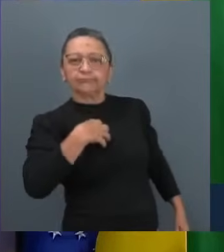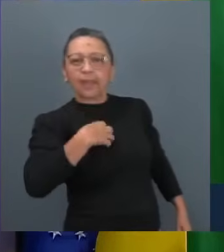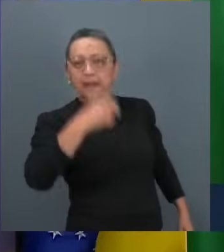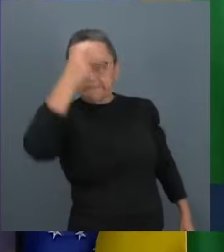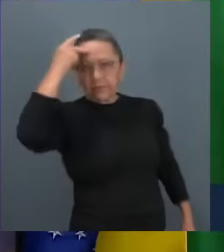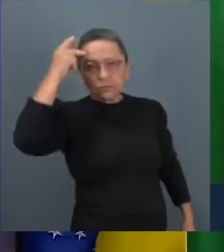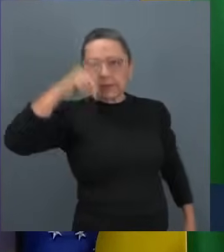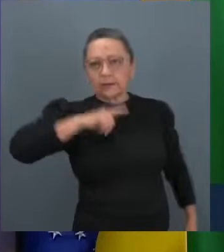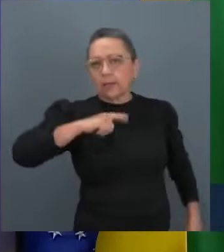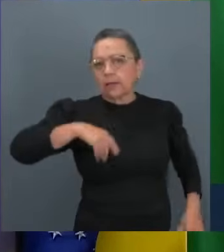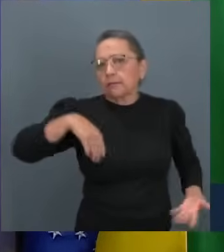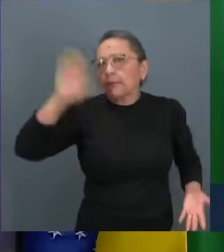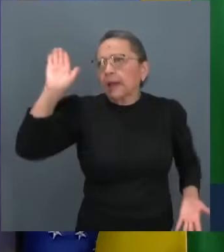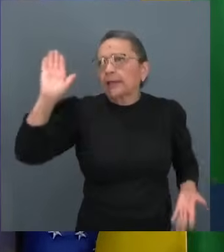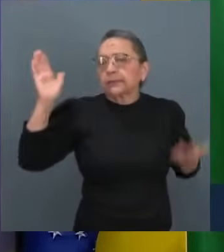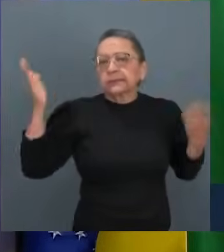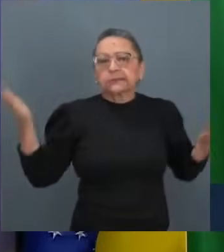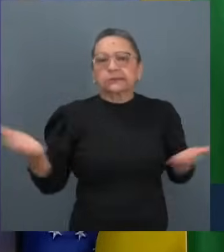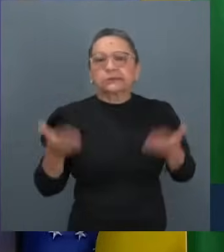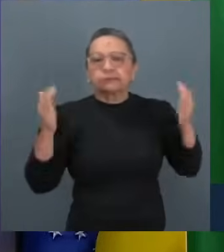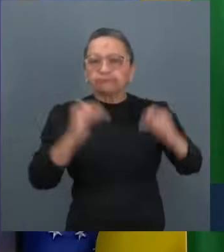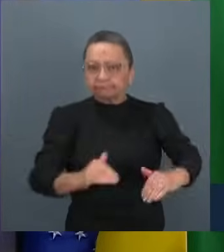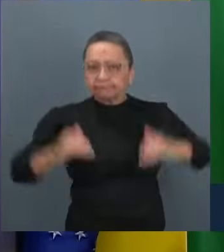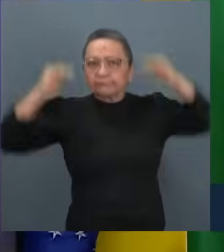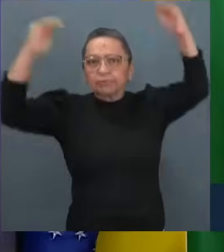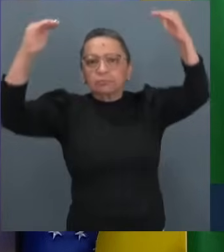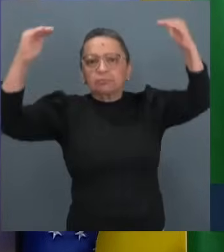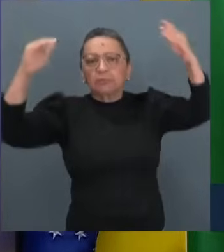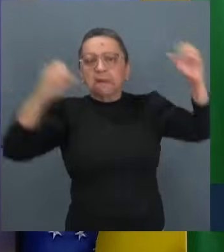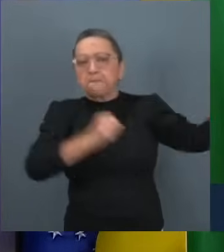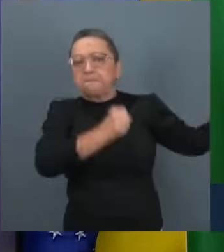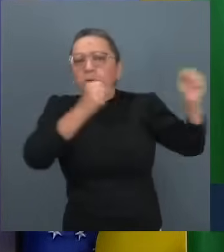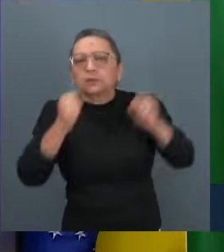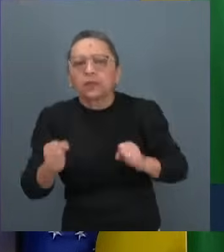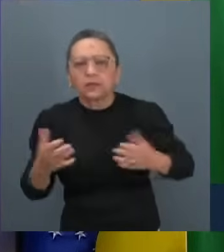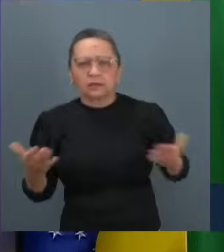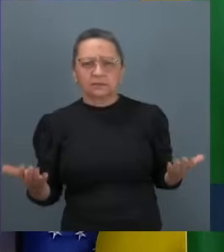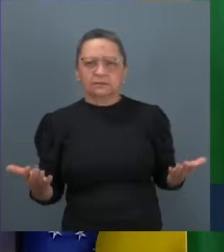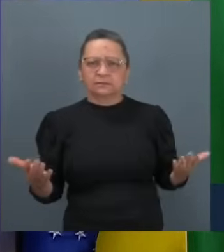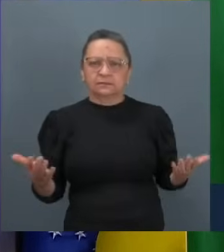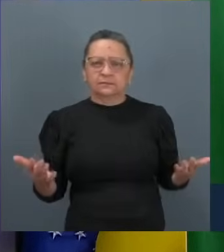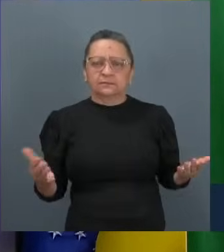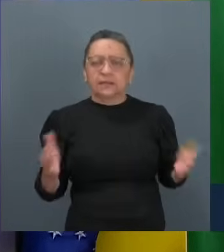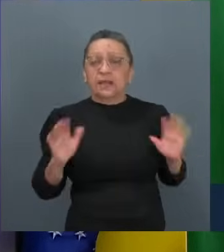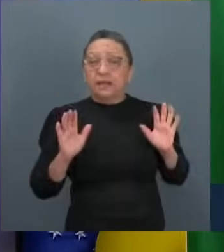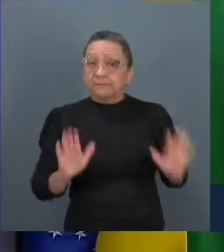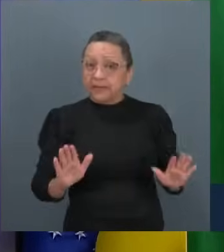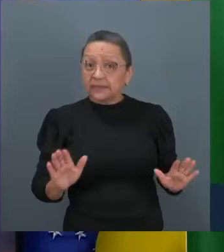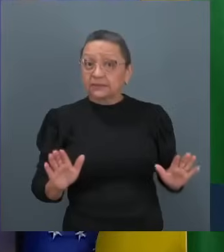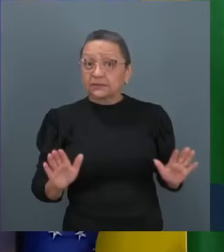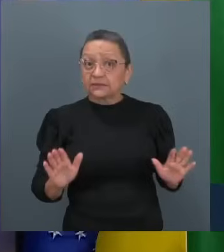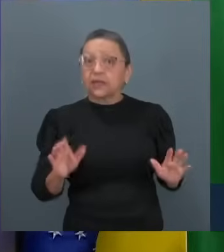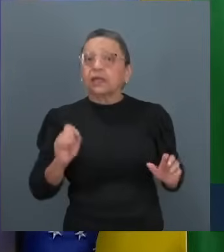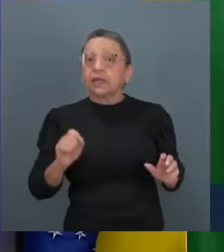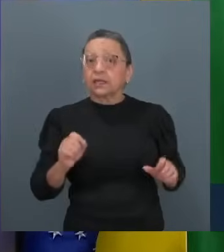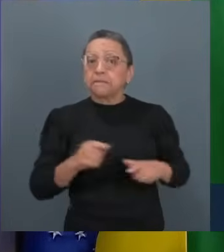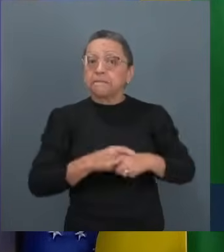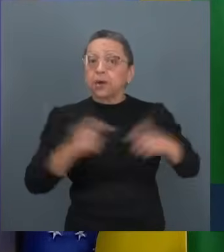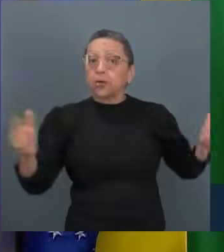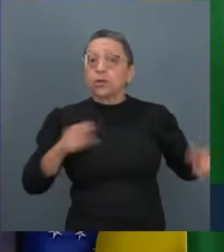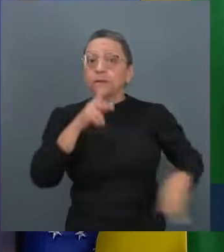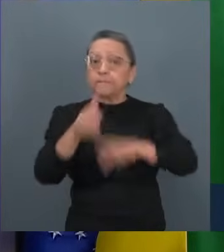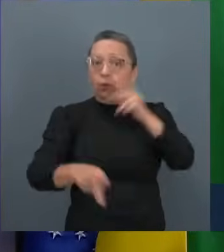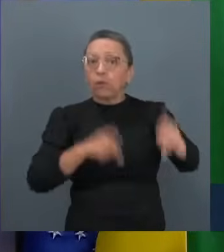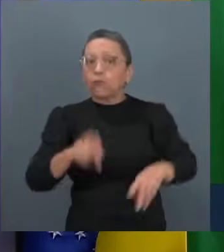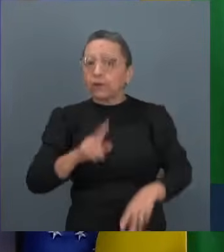estão presidindo poderes, enfim. Mas o poder emana do povo. Eu não sei o que é que